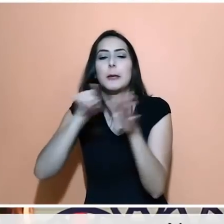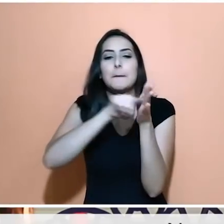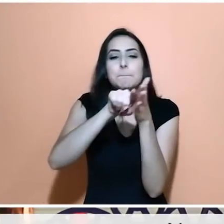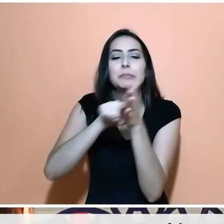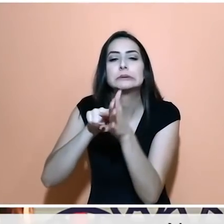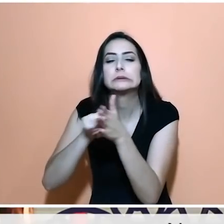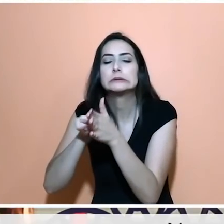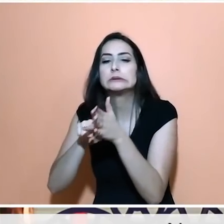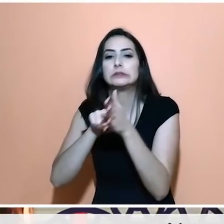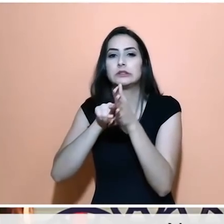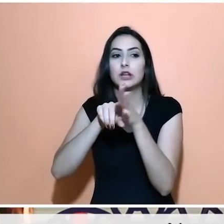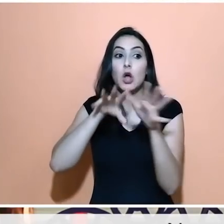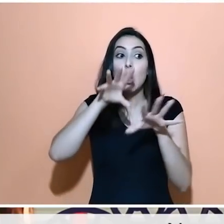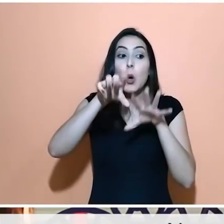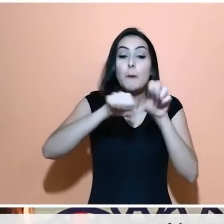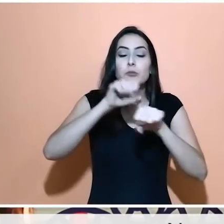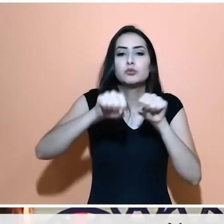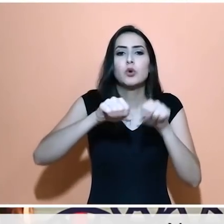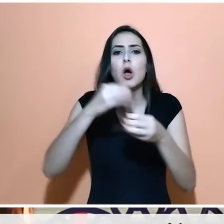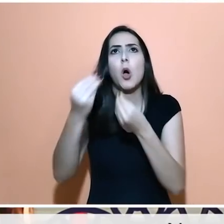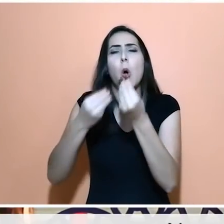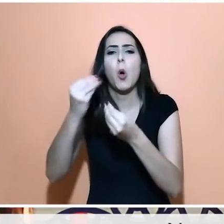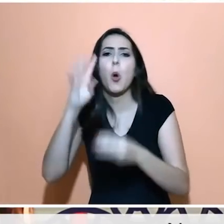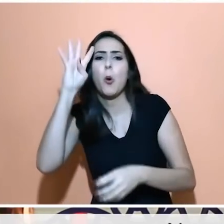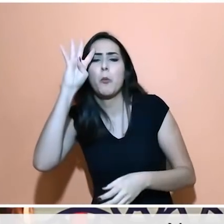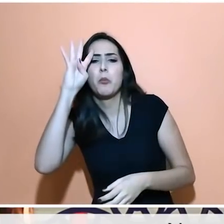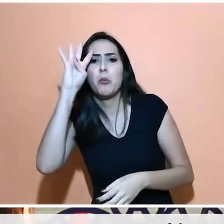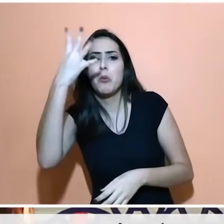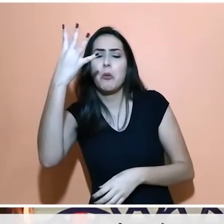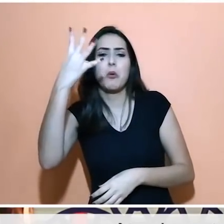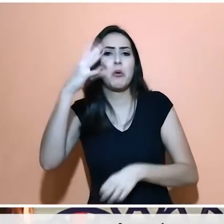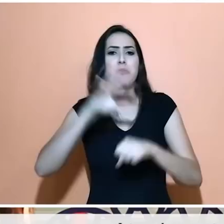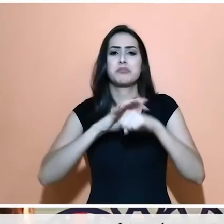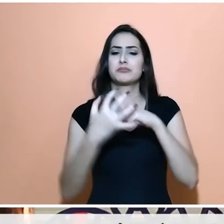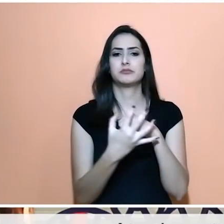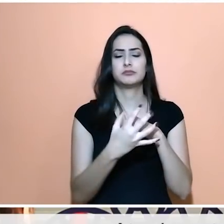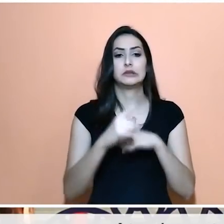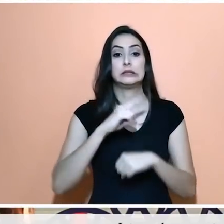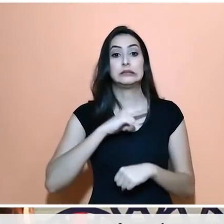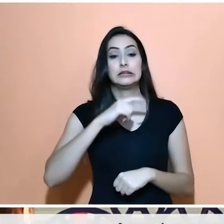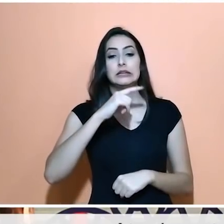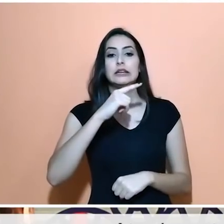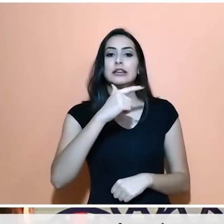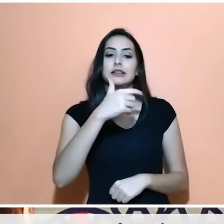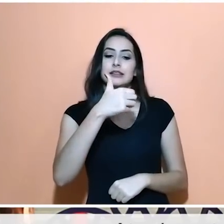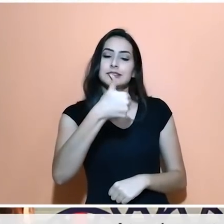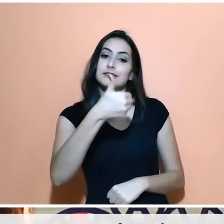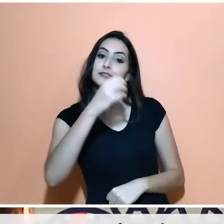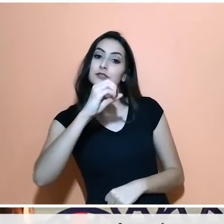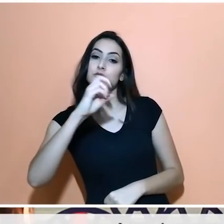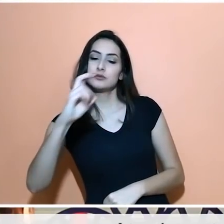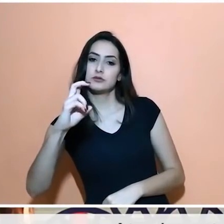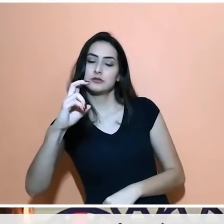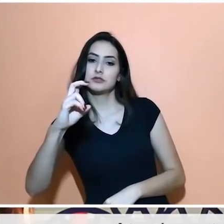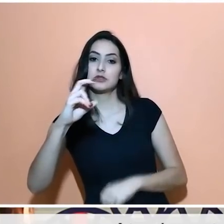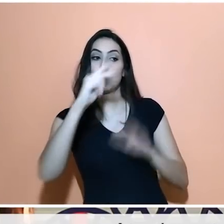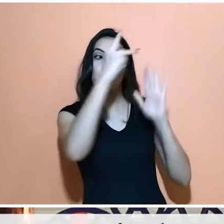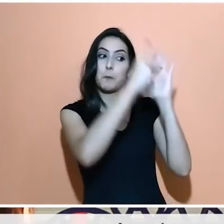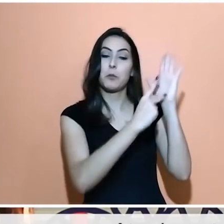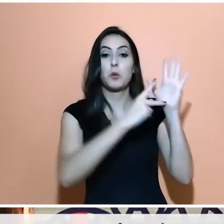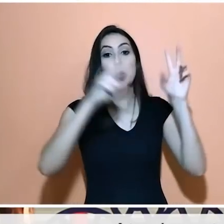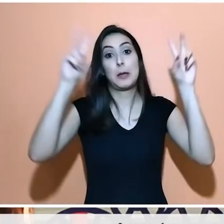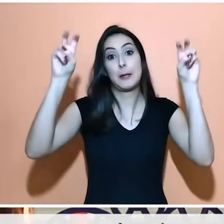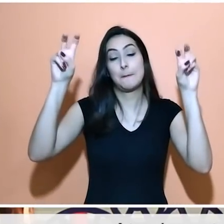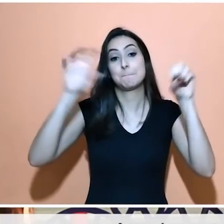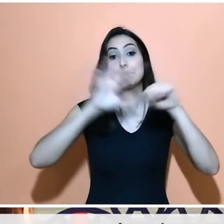de soluções inovadoras para combater o novo coronavírus. Atualmente, a universidade possui 105 projetos de pesquisas em